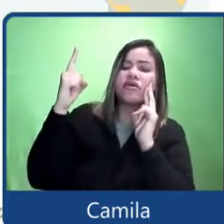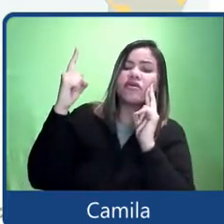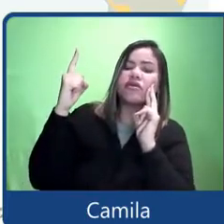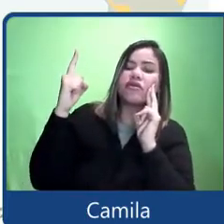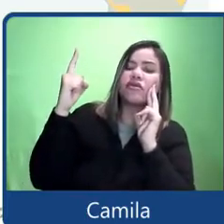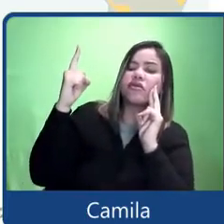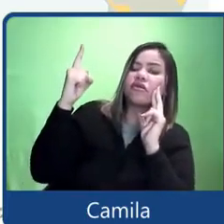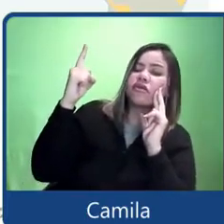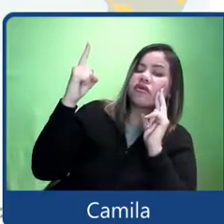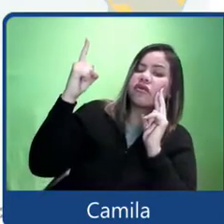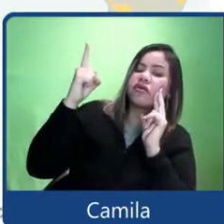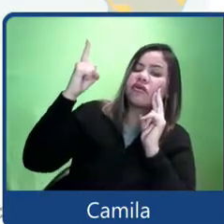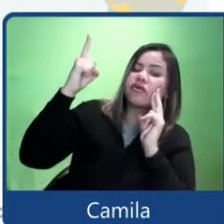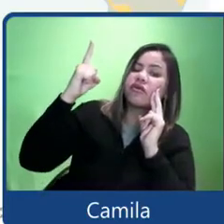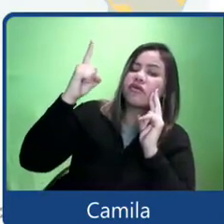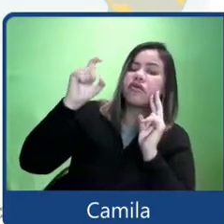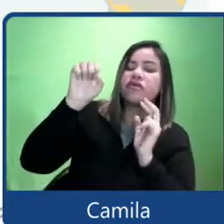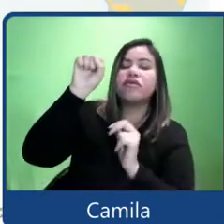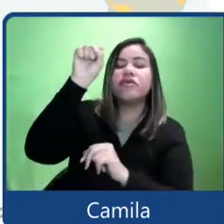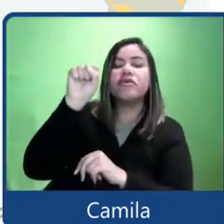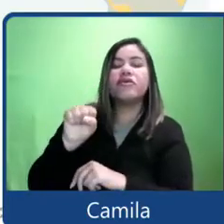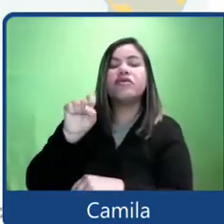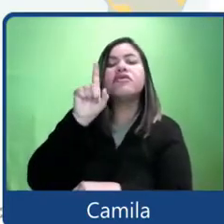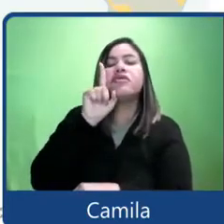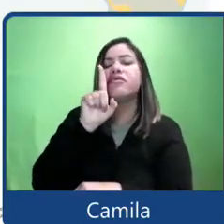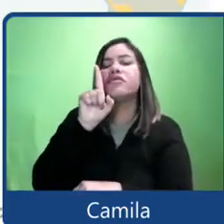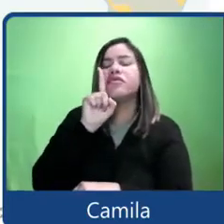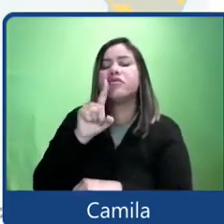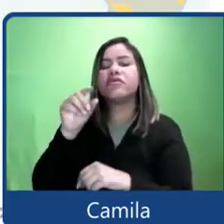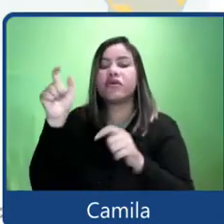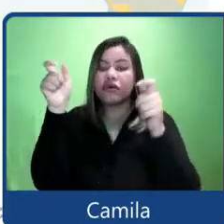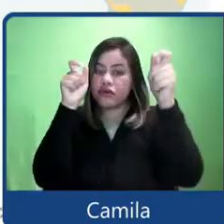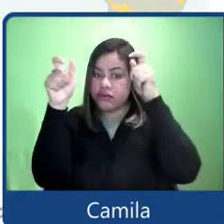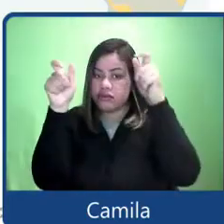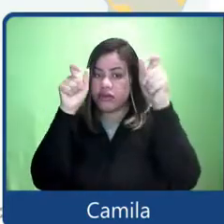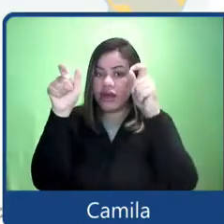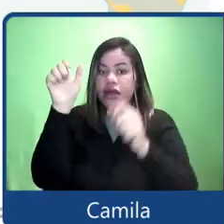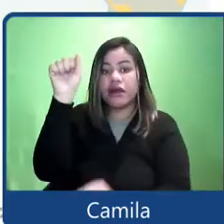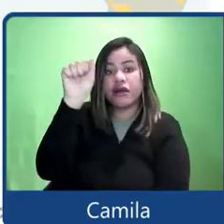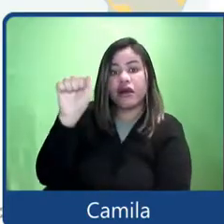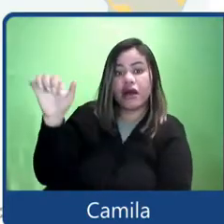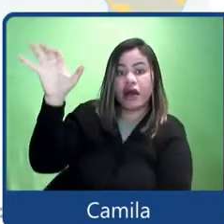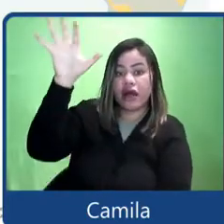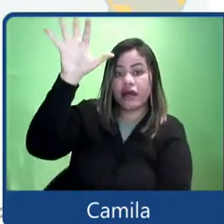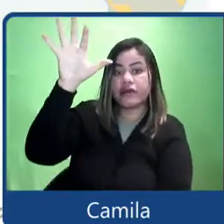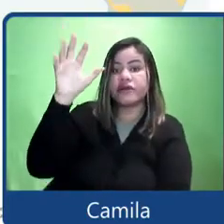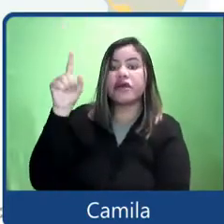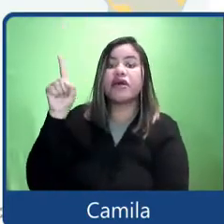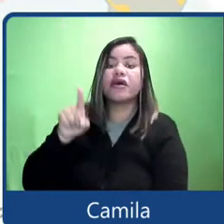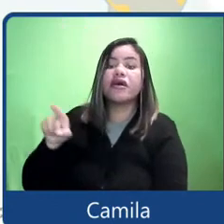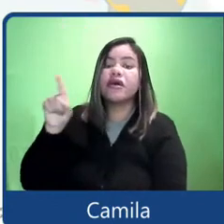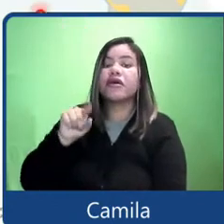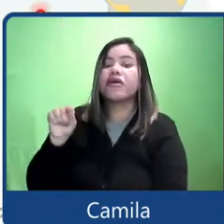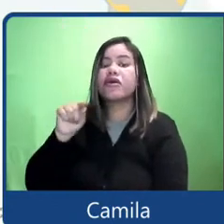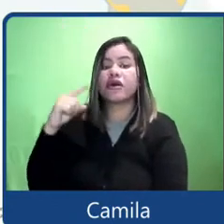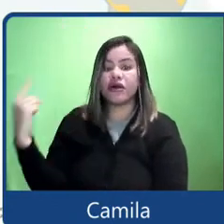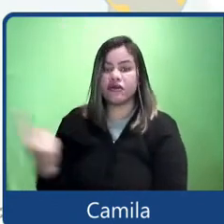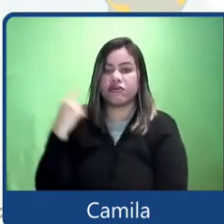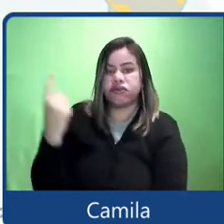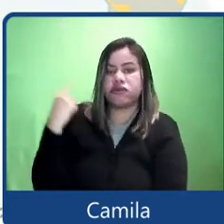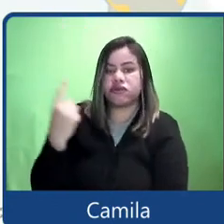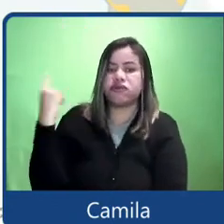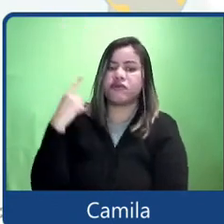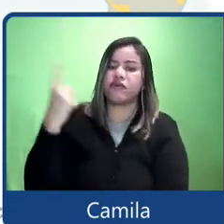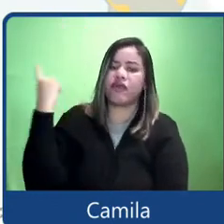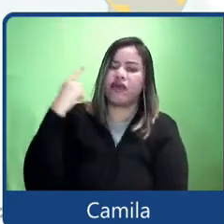no sul dos Estados Unidos, México, aqui a Ásia, né, estão suscetíveis a furacões. As